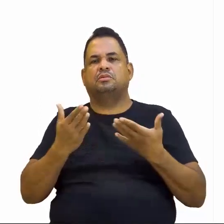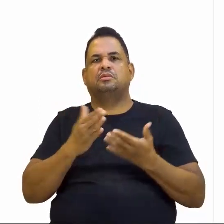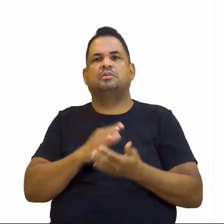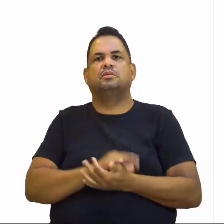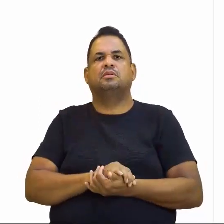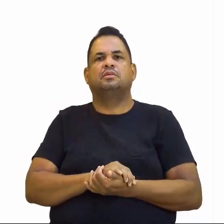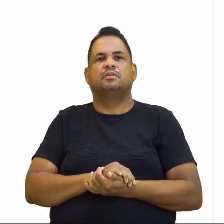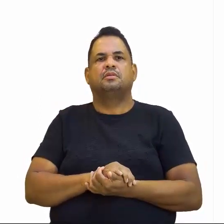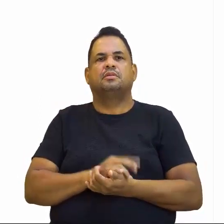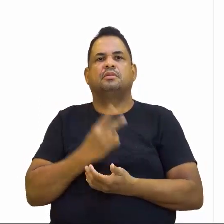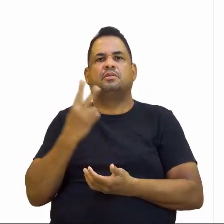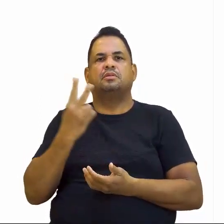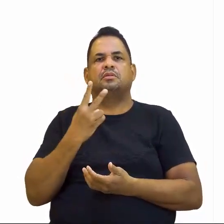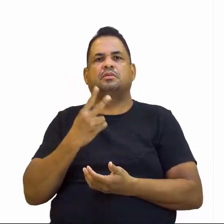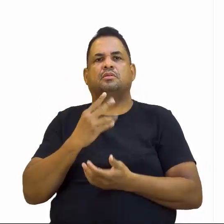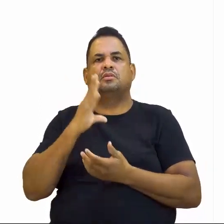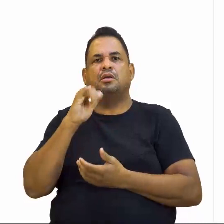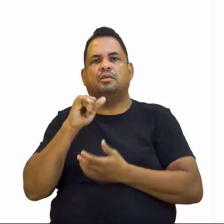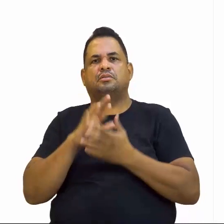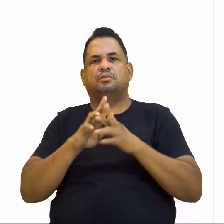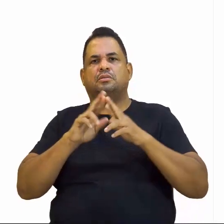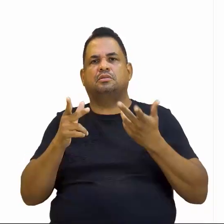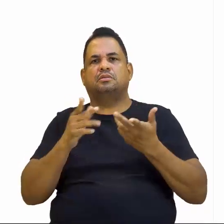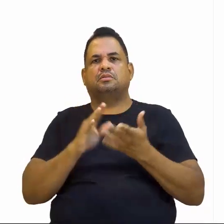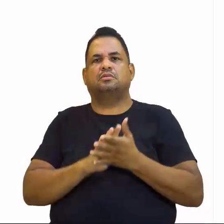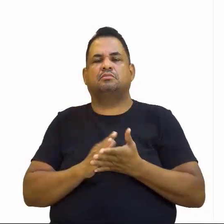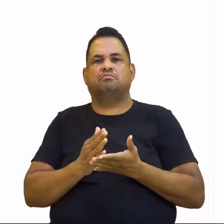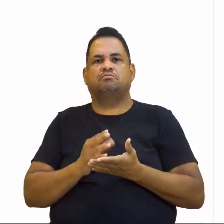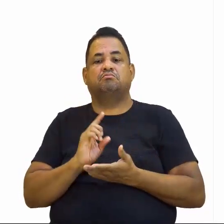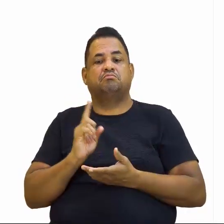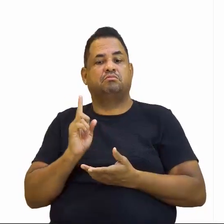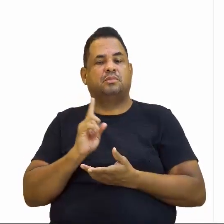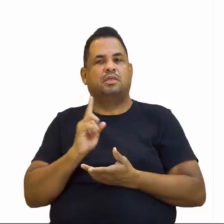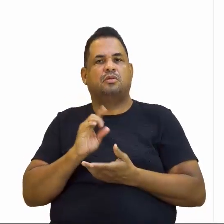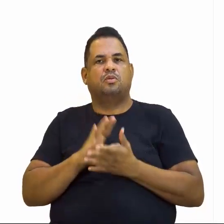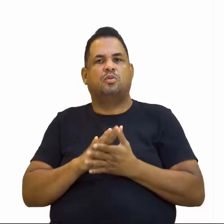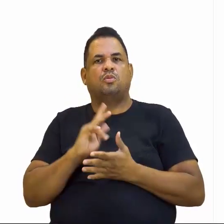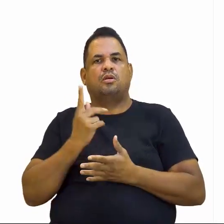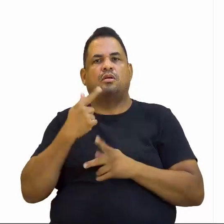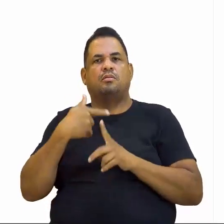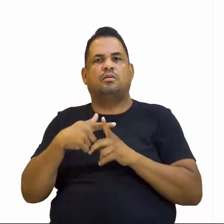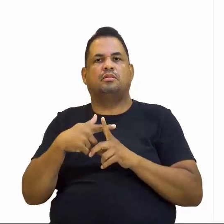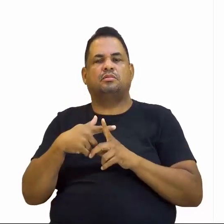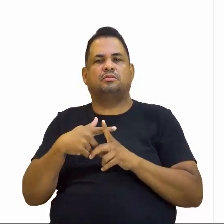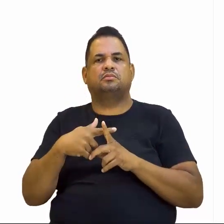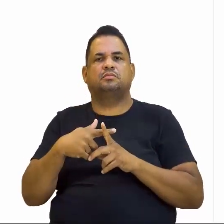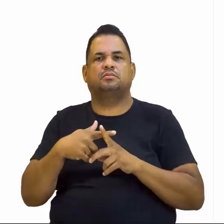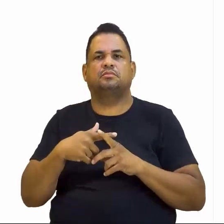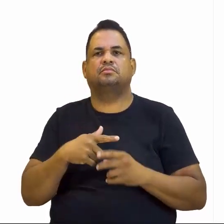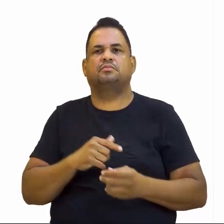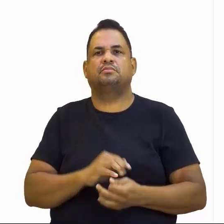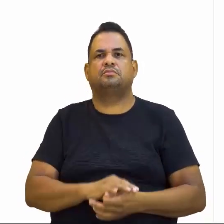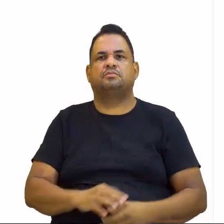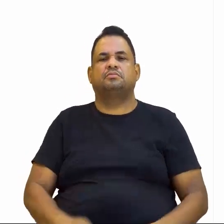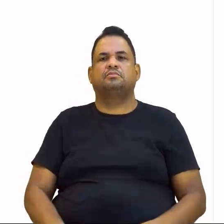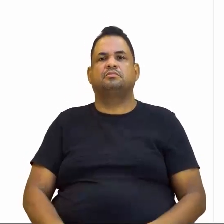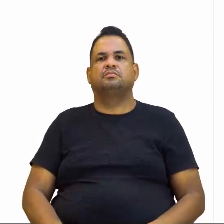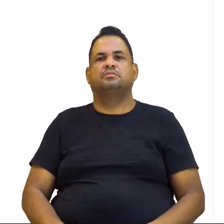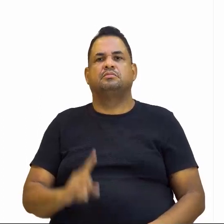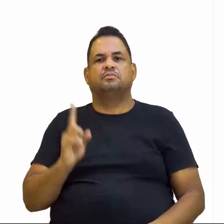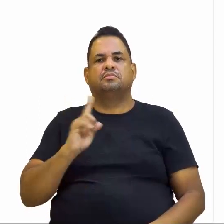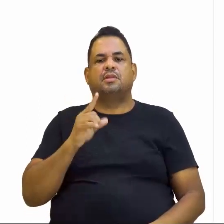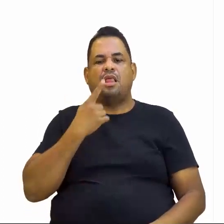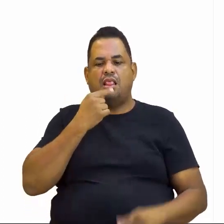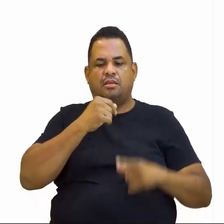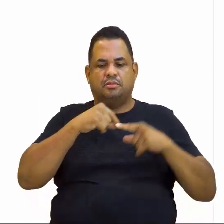Compostos por dois cátions diferentes, exceto o H+, porque se tiver a presença de H+, aí já não é um sal,